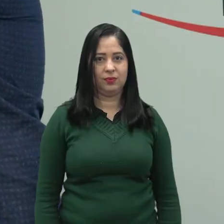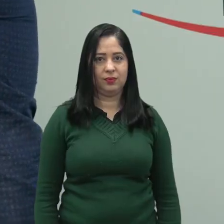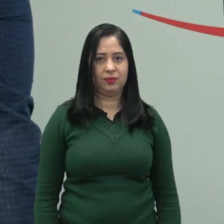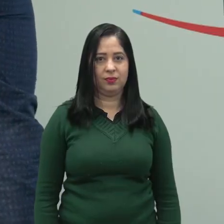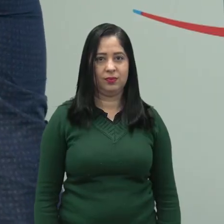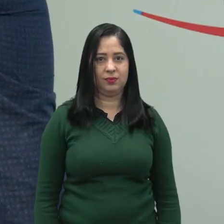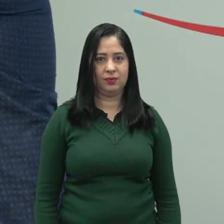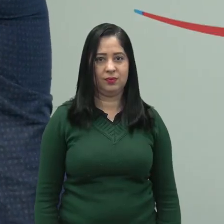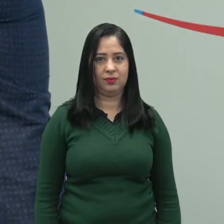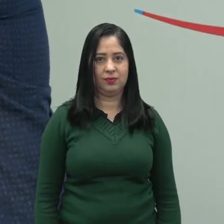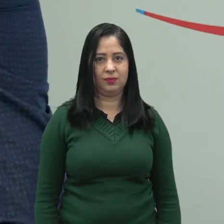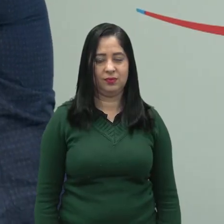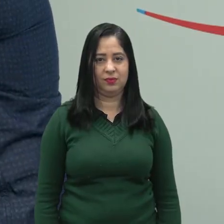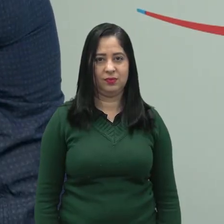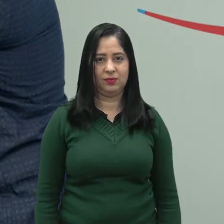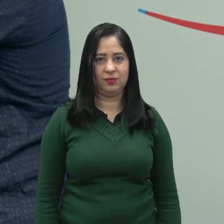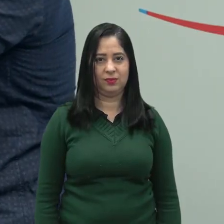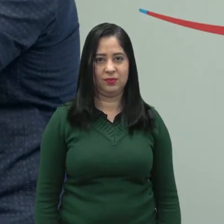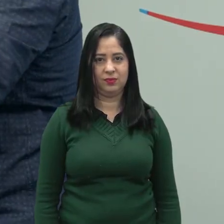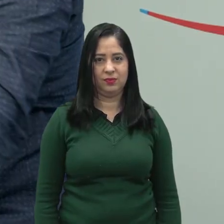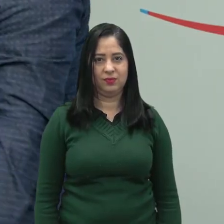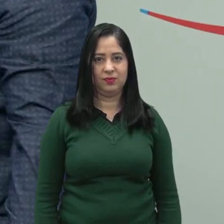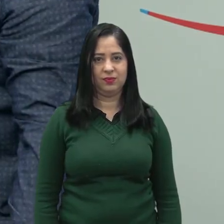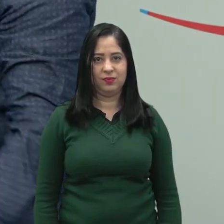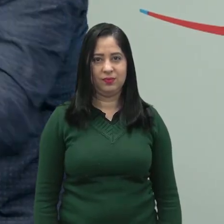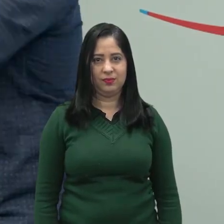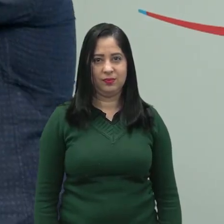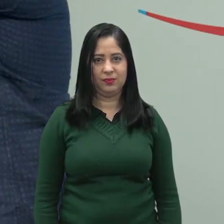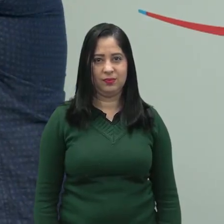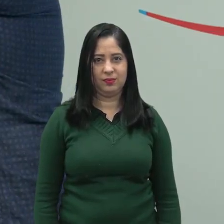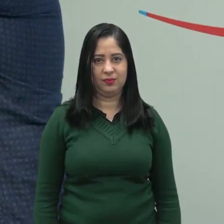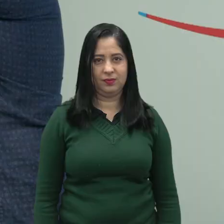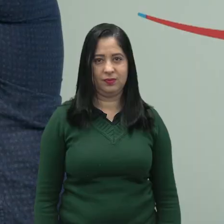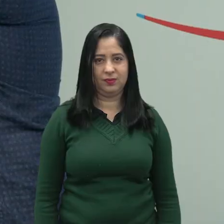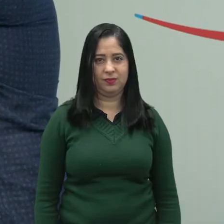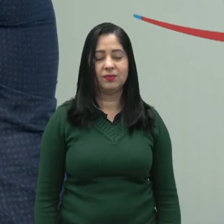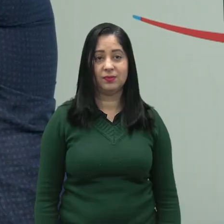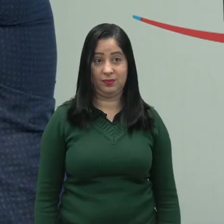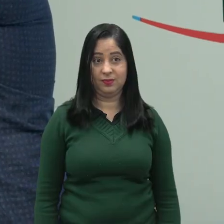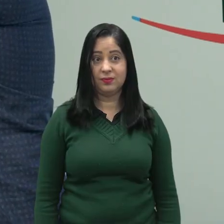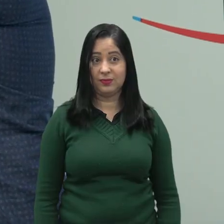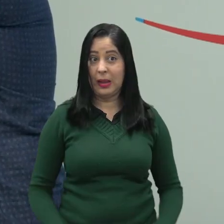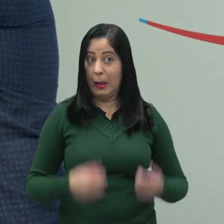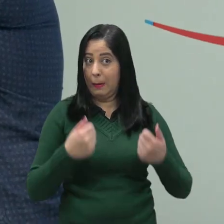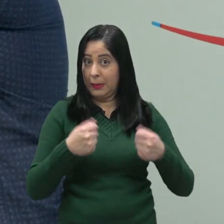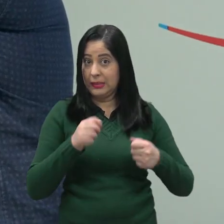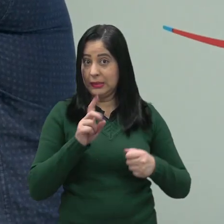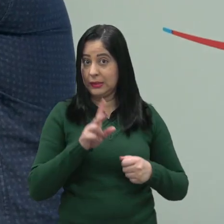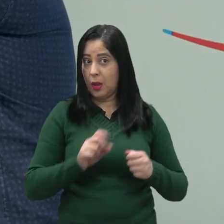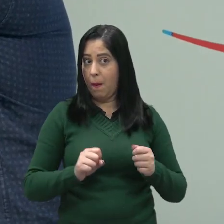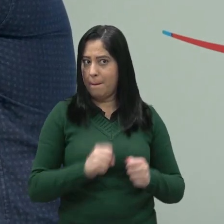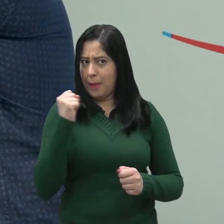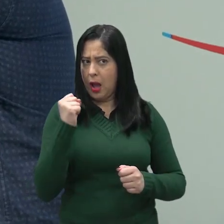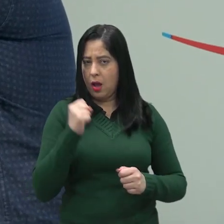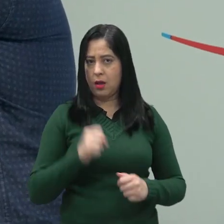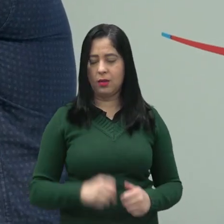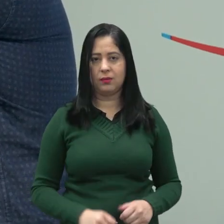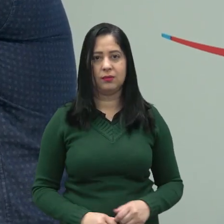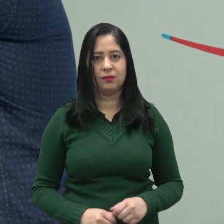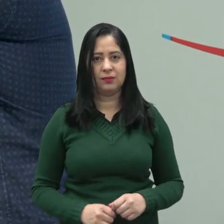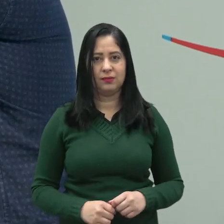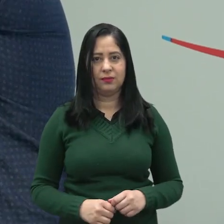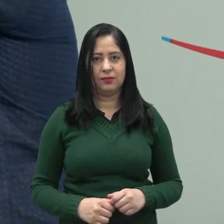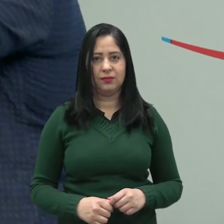levinho, tem que ter uma pancadinha. Ah, tá. E aí que nem eu o outro continuo... de puxar, só que para cima. Isso. Eu continuo com um puxão para sair